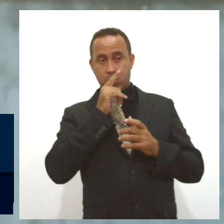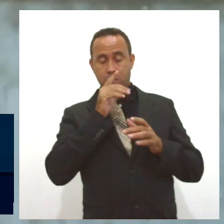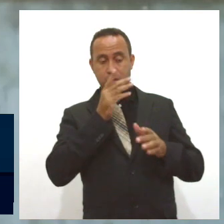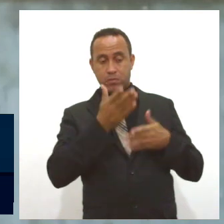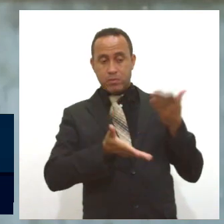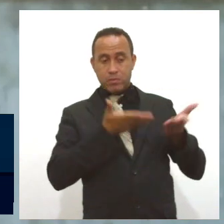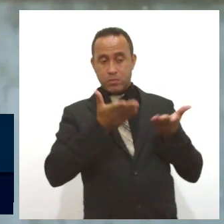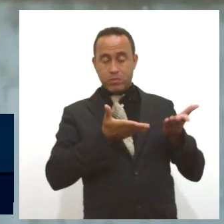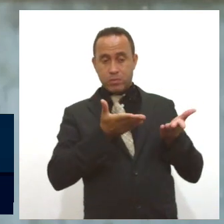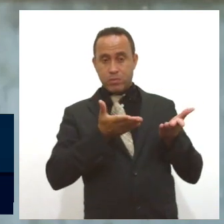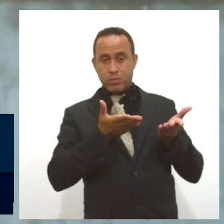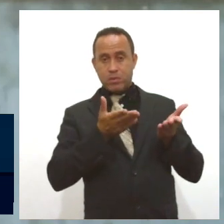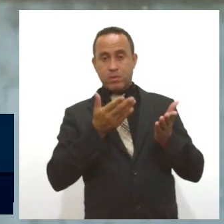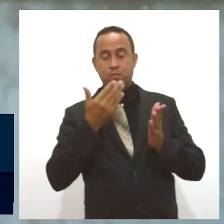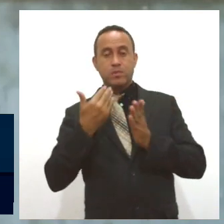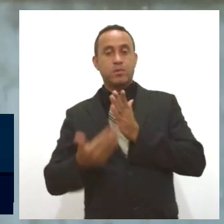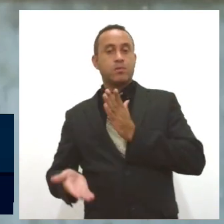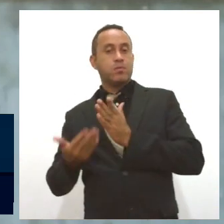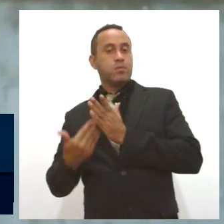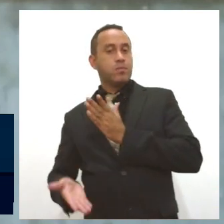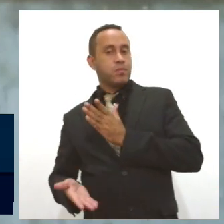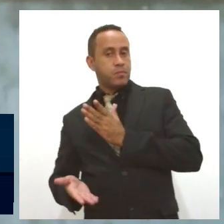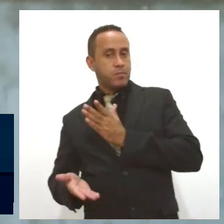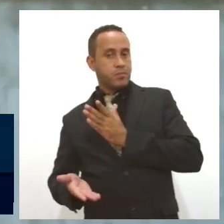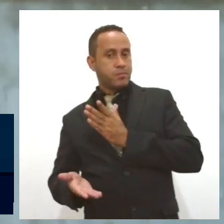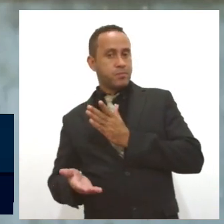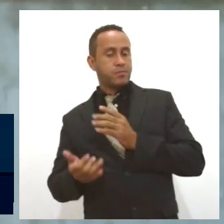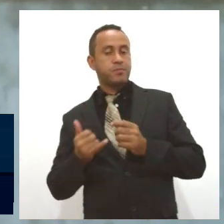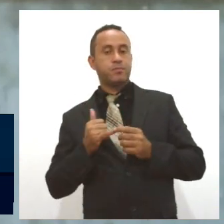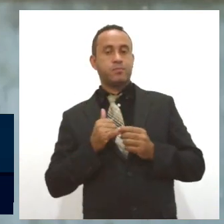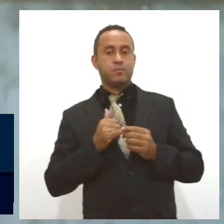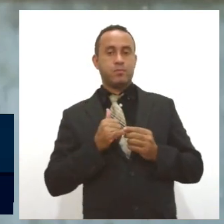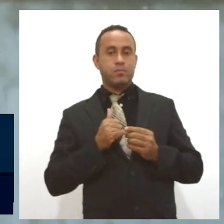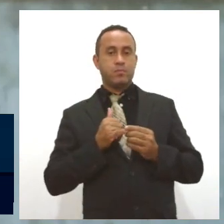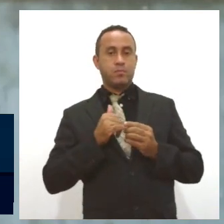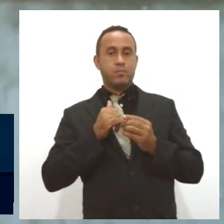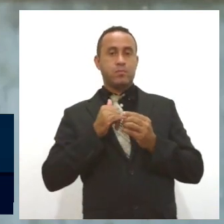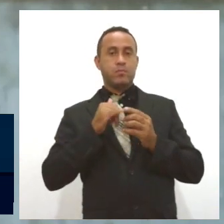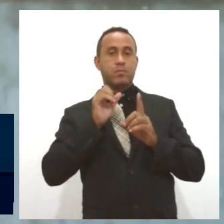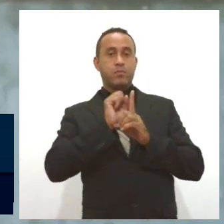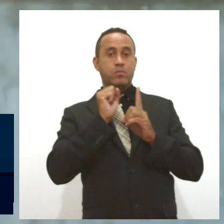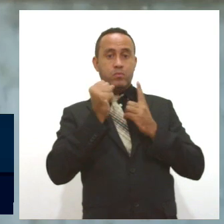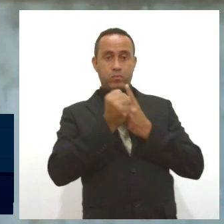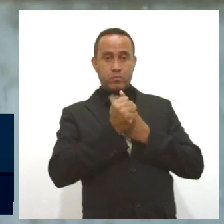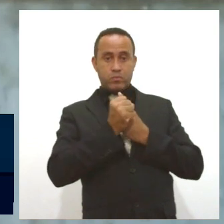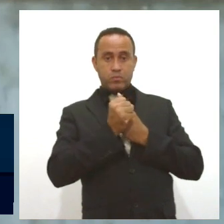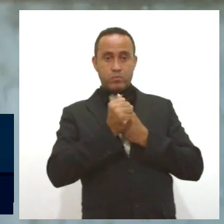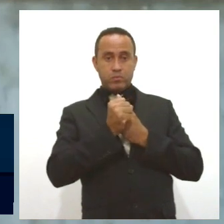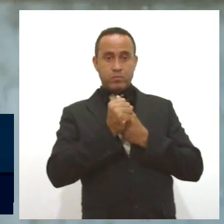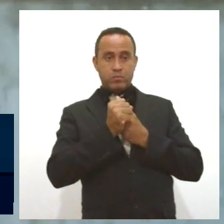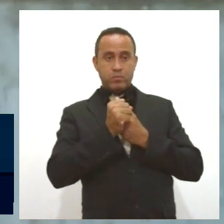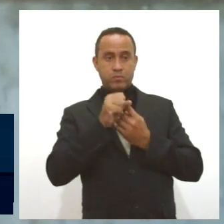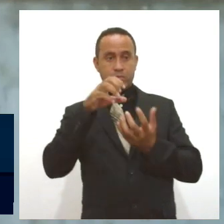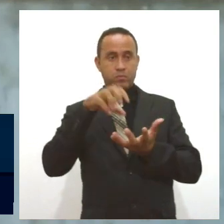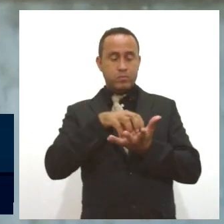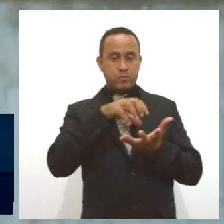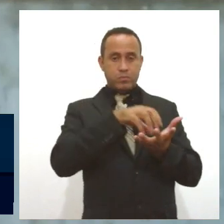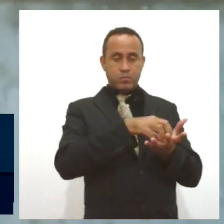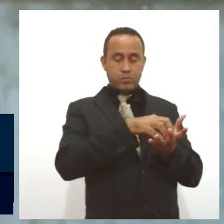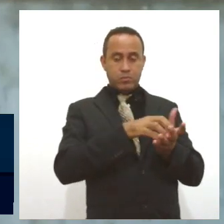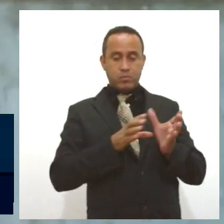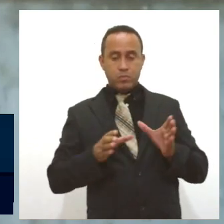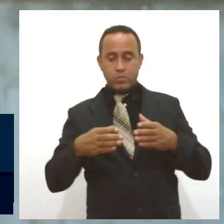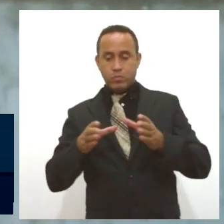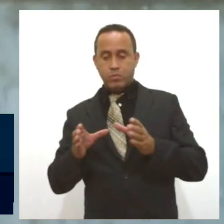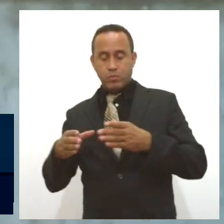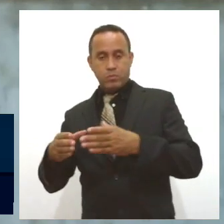tá certo? Eu estou falando na perda da condução, né? Associado a isso, foram implantados reservatórios